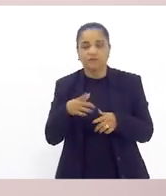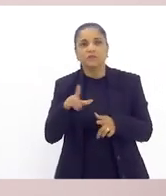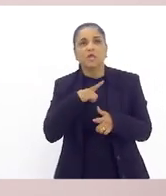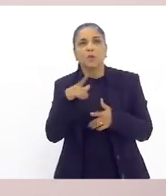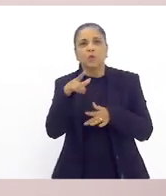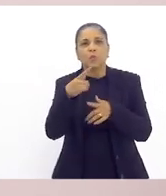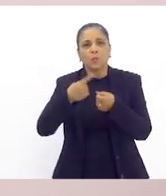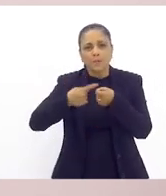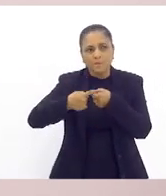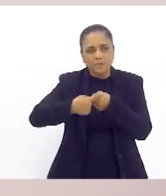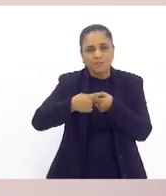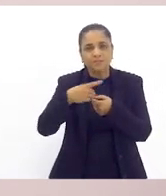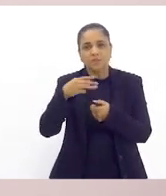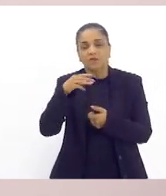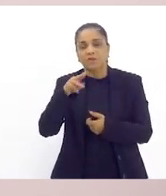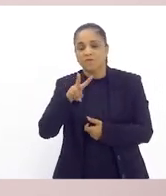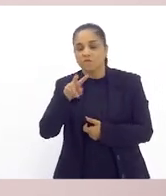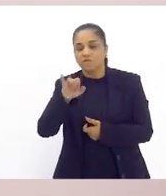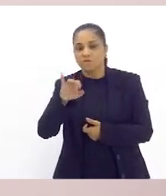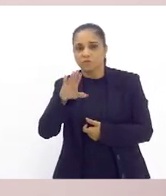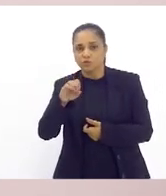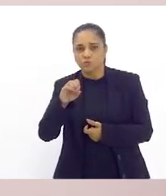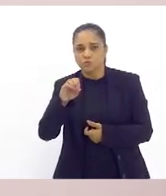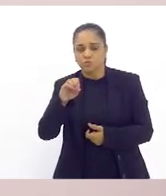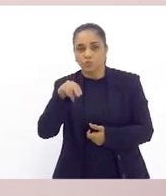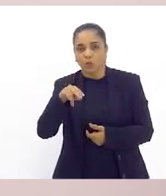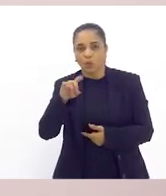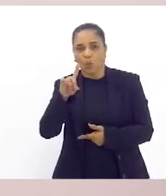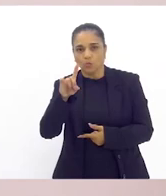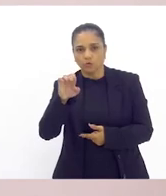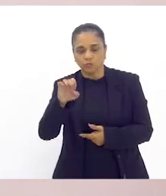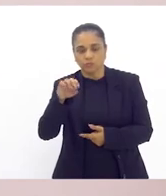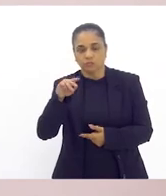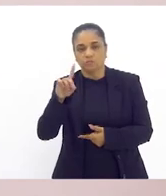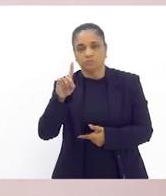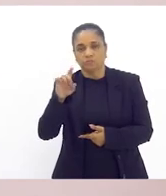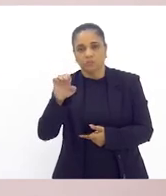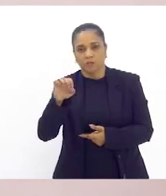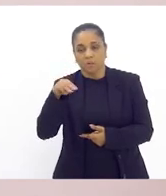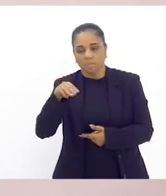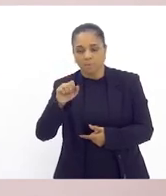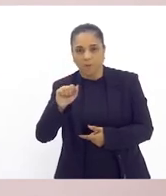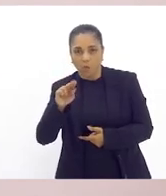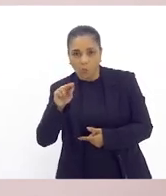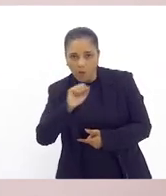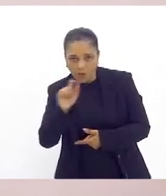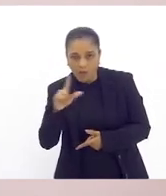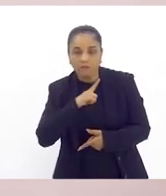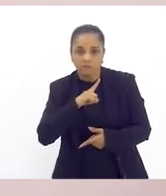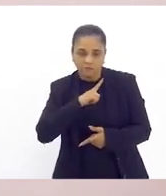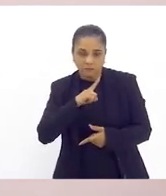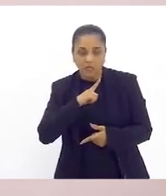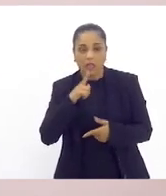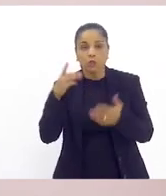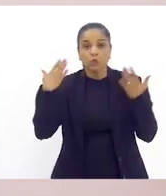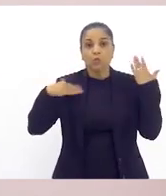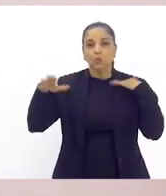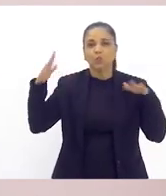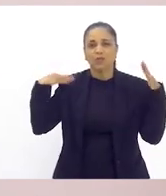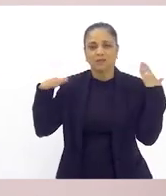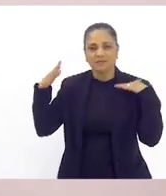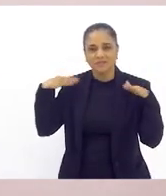Mauá nossa cidade explora muito turismo nessa região lá tem cerca de